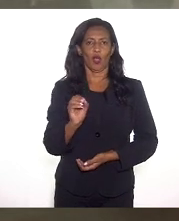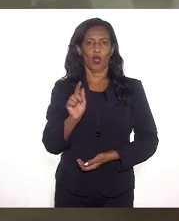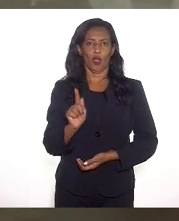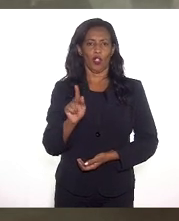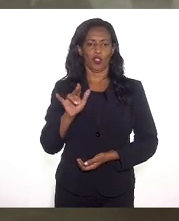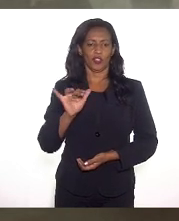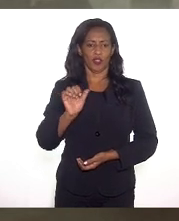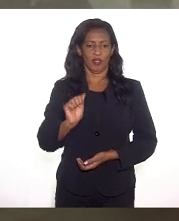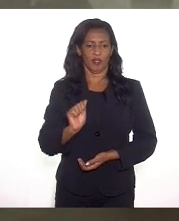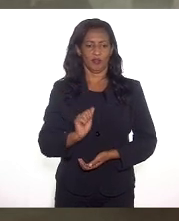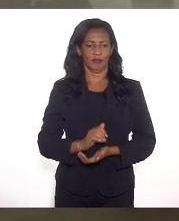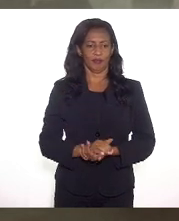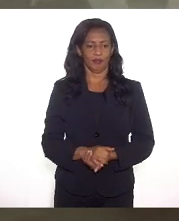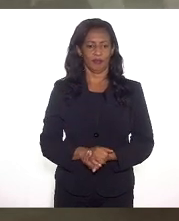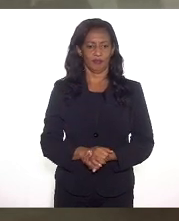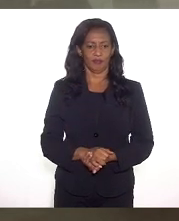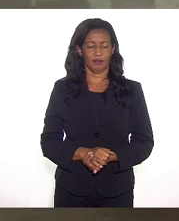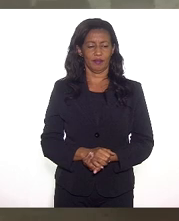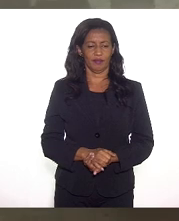Lopes Guimarães.